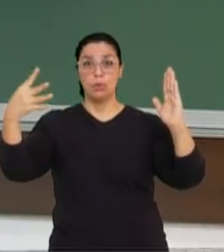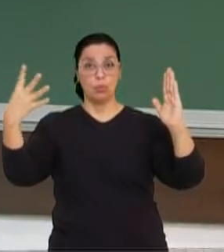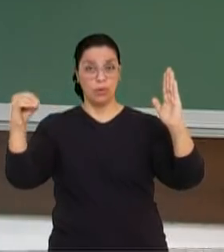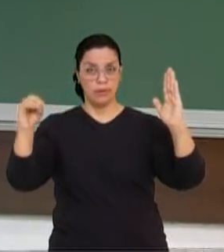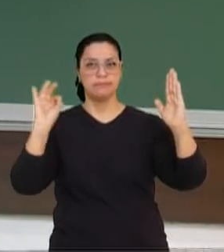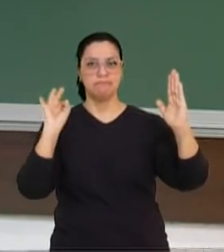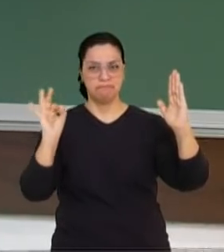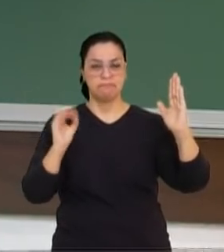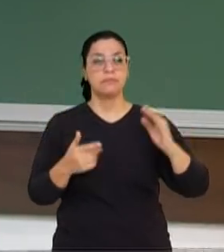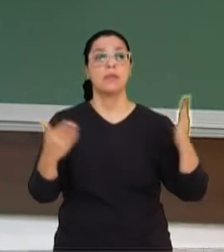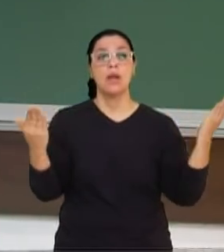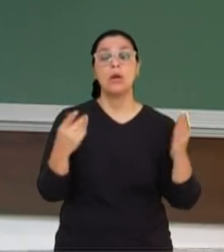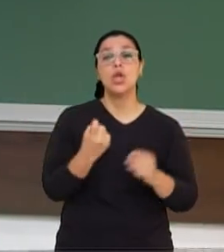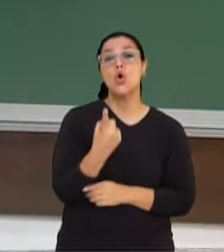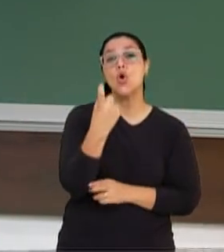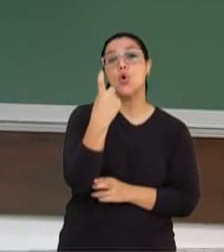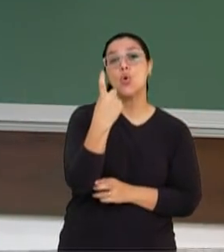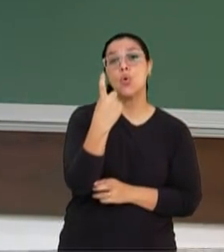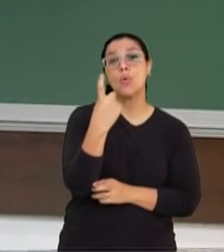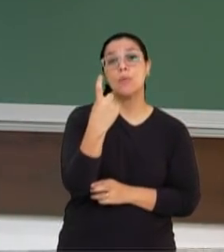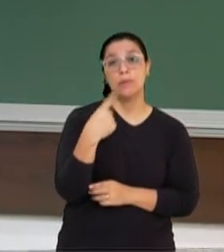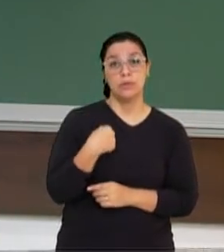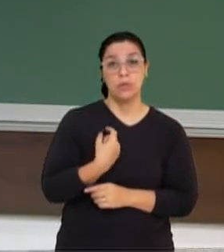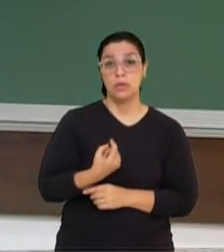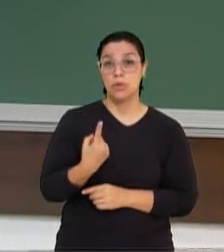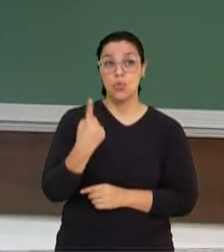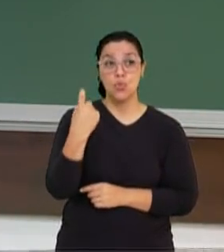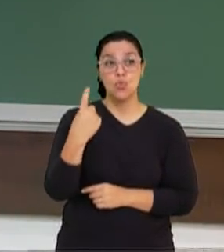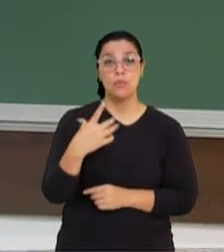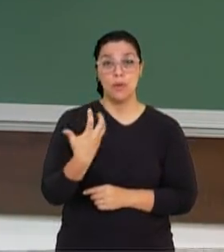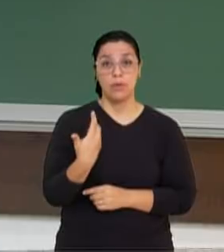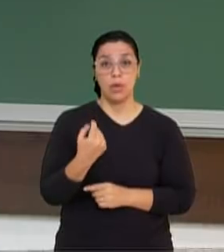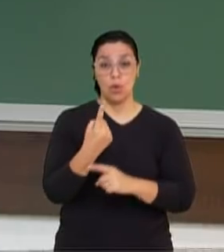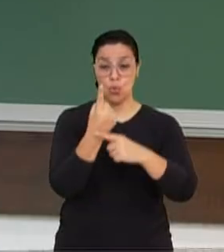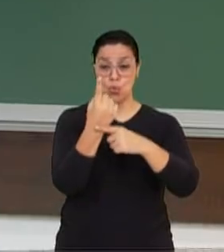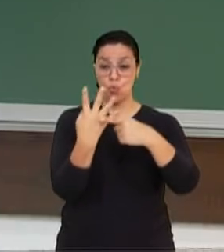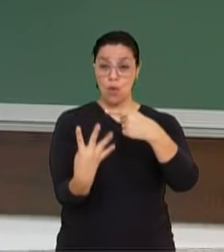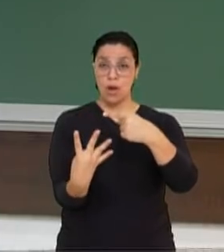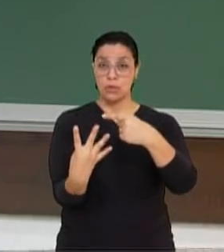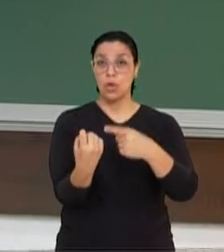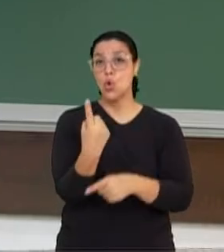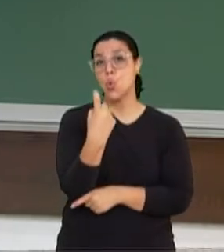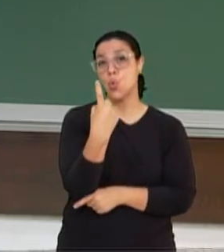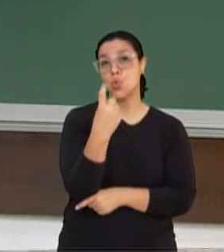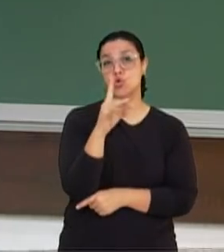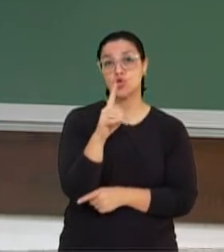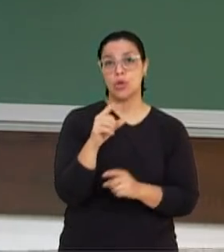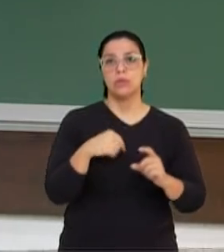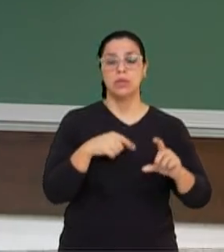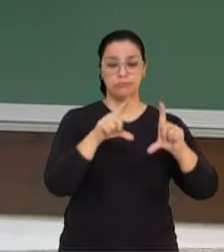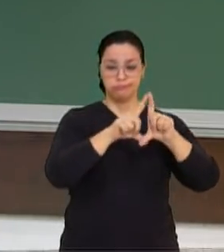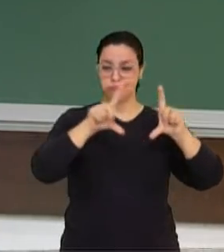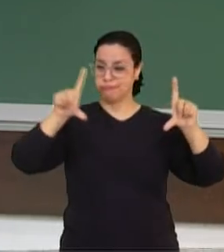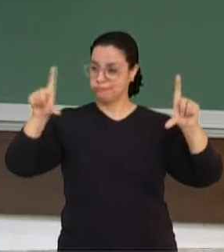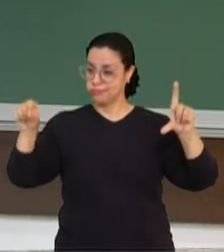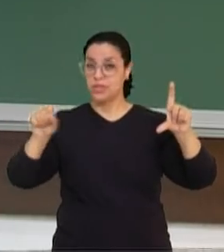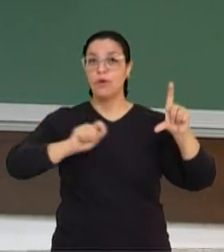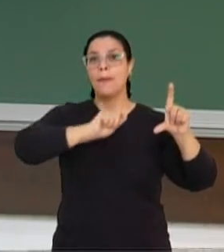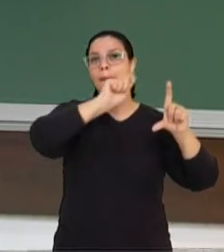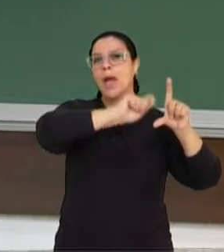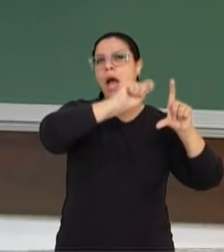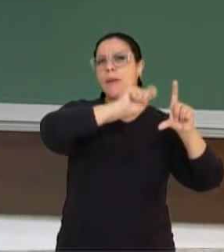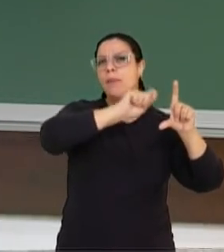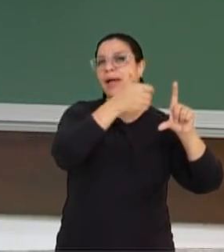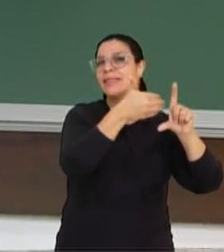E eu quero só uma parte de 4, não é? Porque é 1/4. quarto representa o todo, eu estou